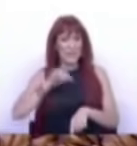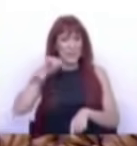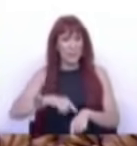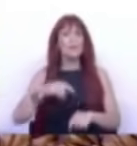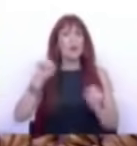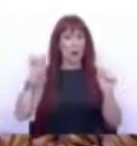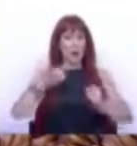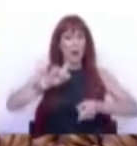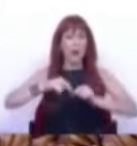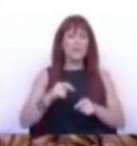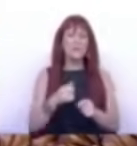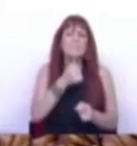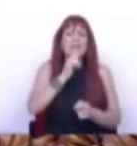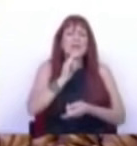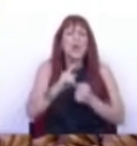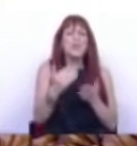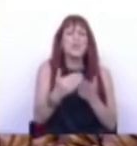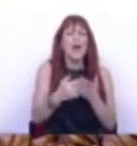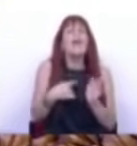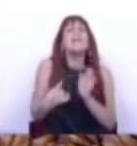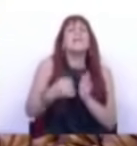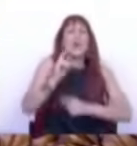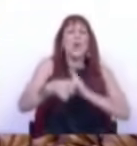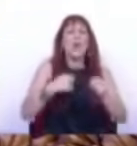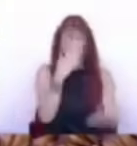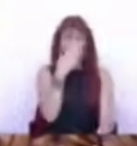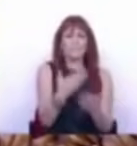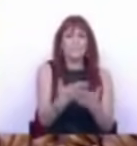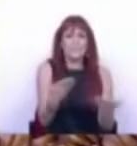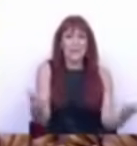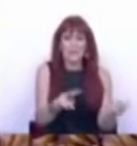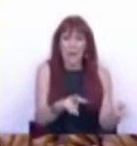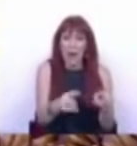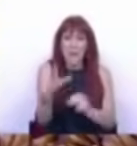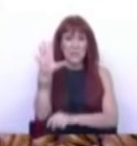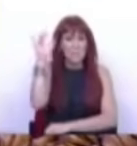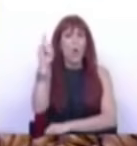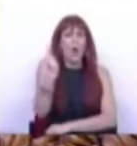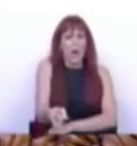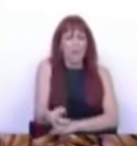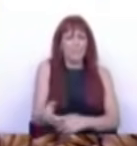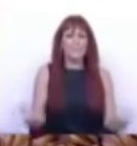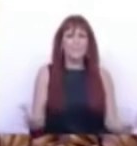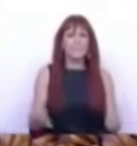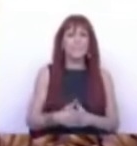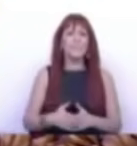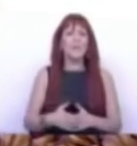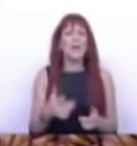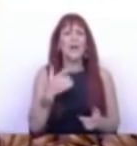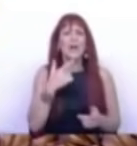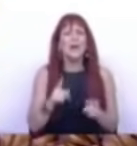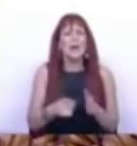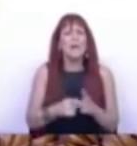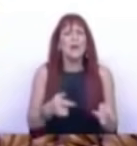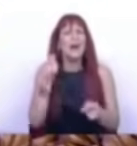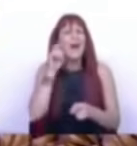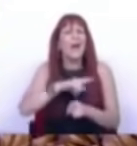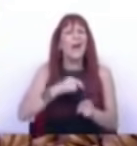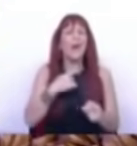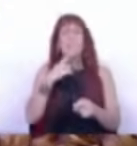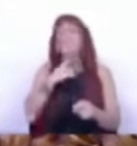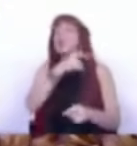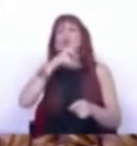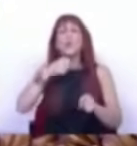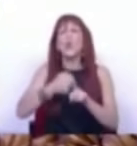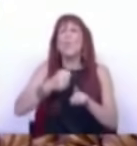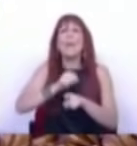haver incêndios. Sobre as medidas de que precisamos... Proibido aumentar a temperatura, é isso? ...as alterações climáticas. Tá bom. Não faltará quem faça juras de